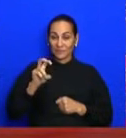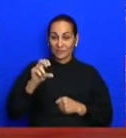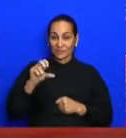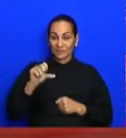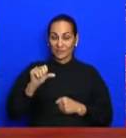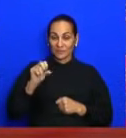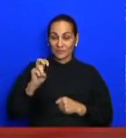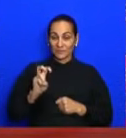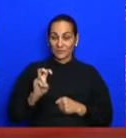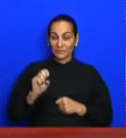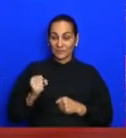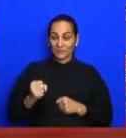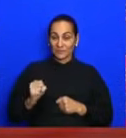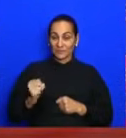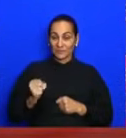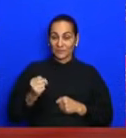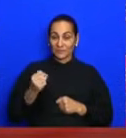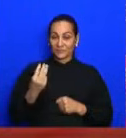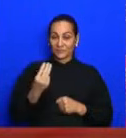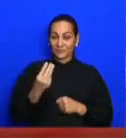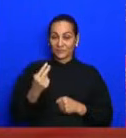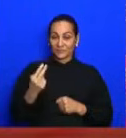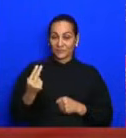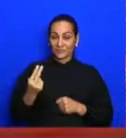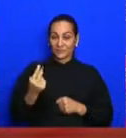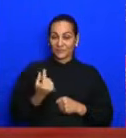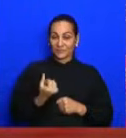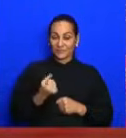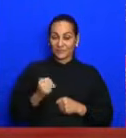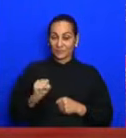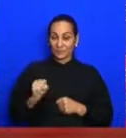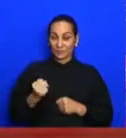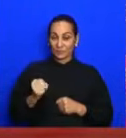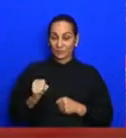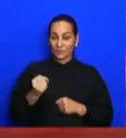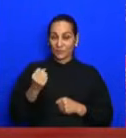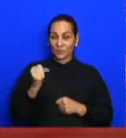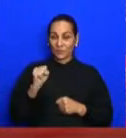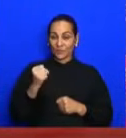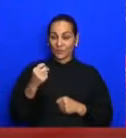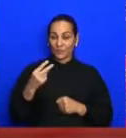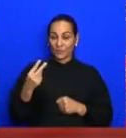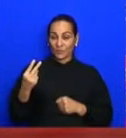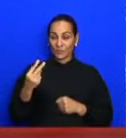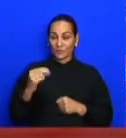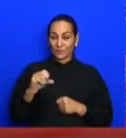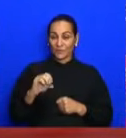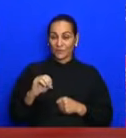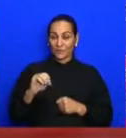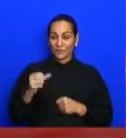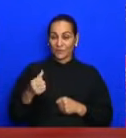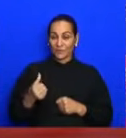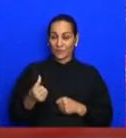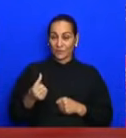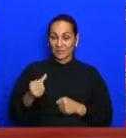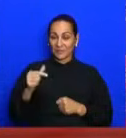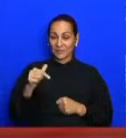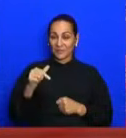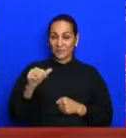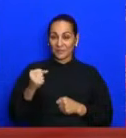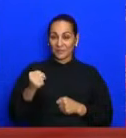14, 59, 58, 32, 18, 82,